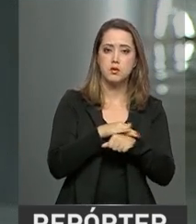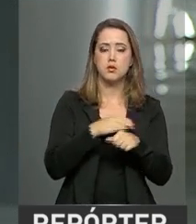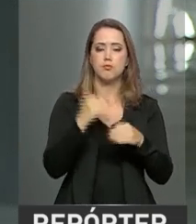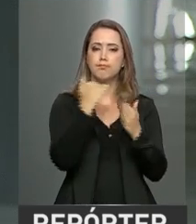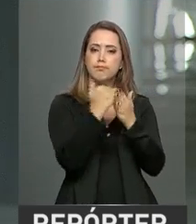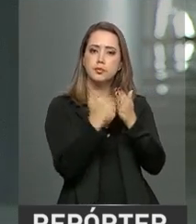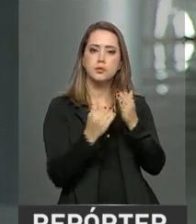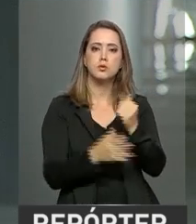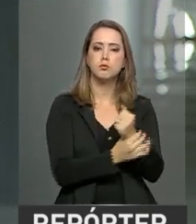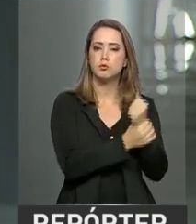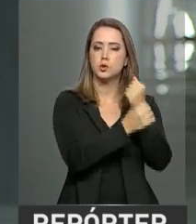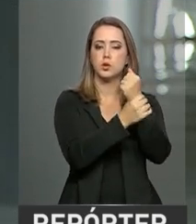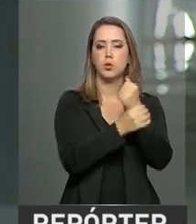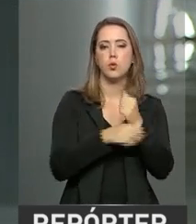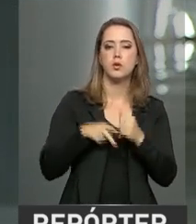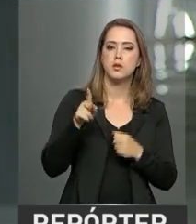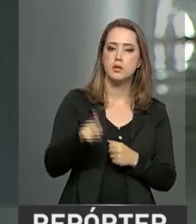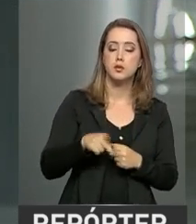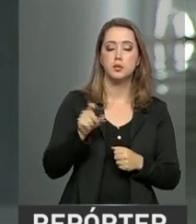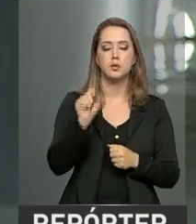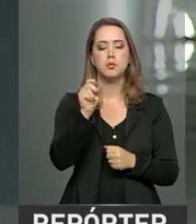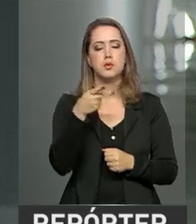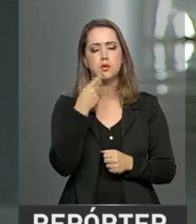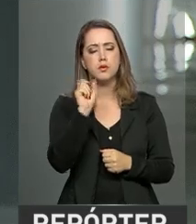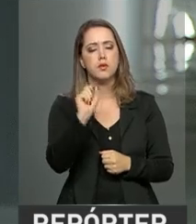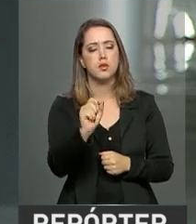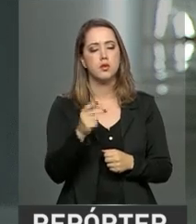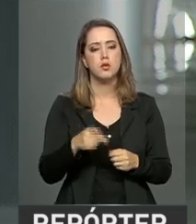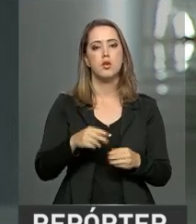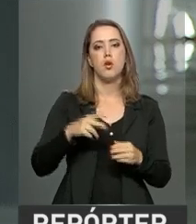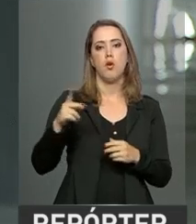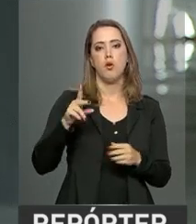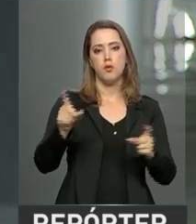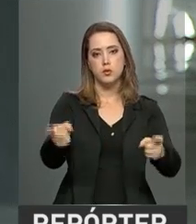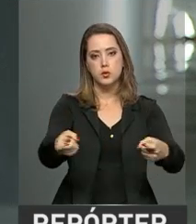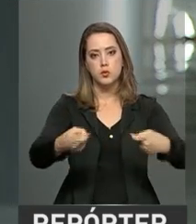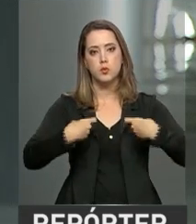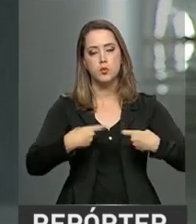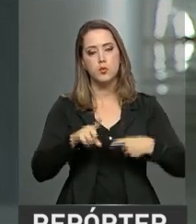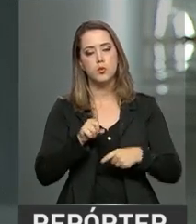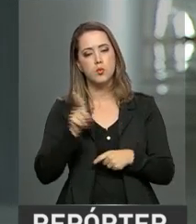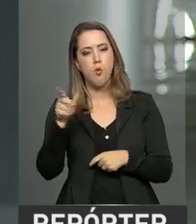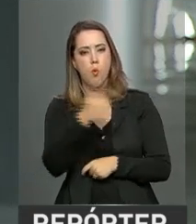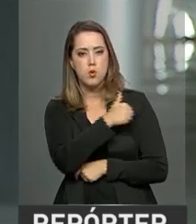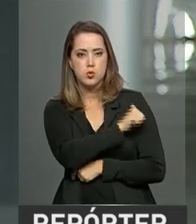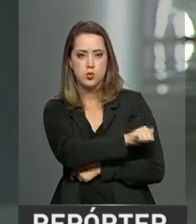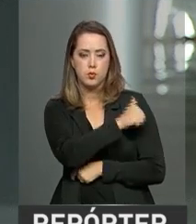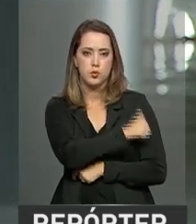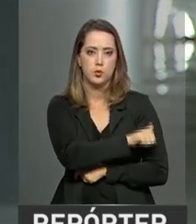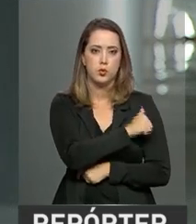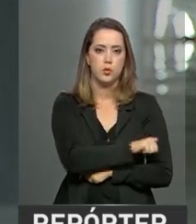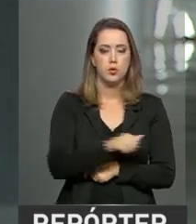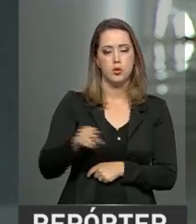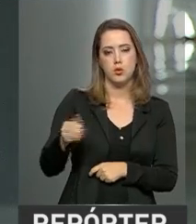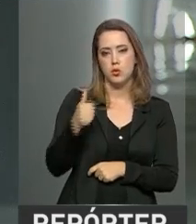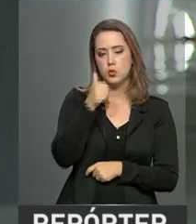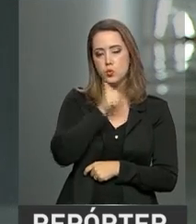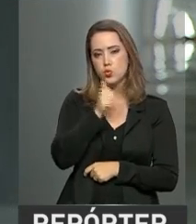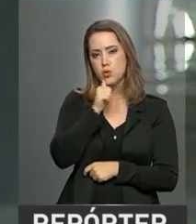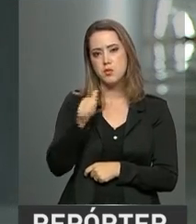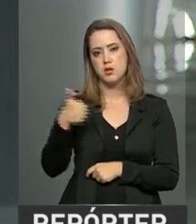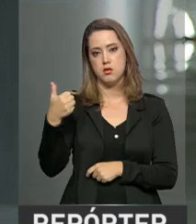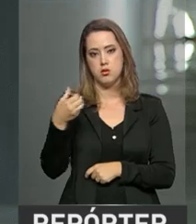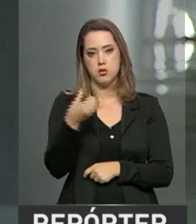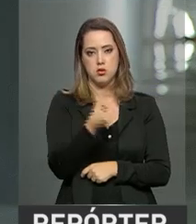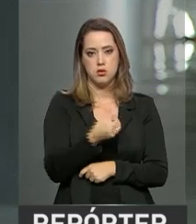que dominou as discussões foi o estupro coletivo de uma jovem de 16 anos que ocorreu na semana passada no Morro do Barão, na